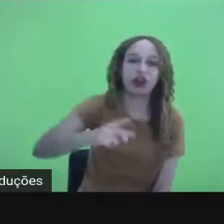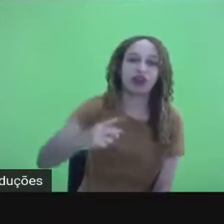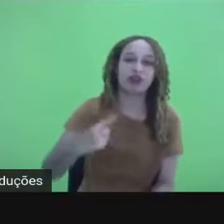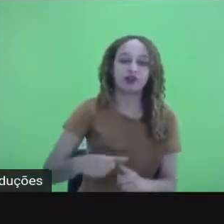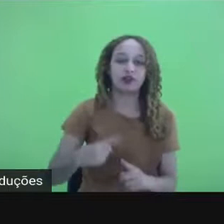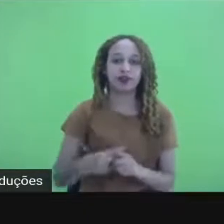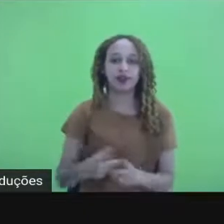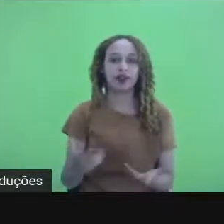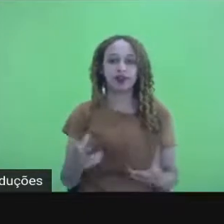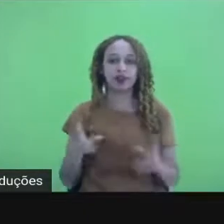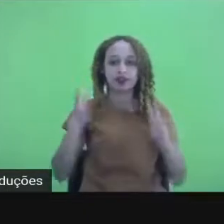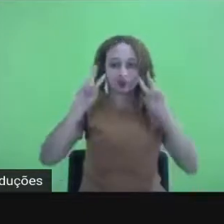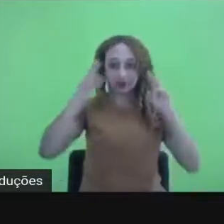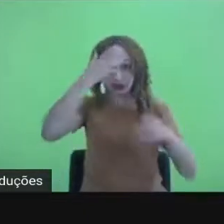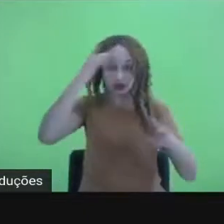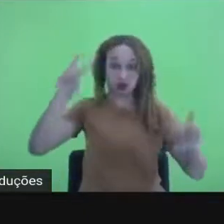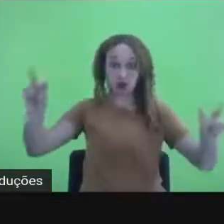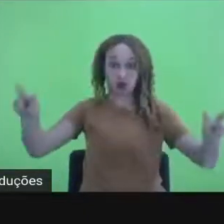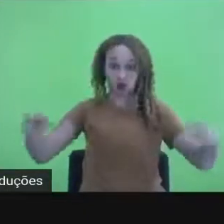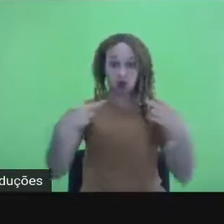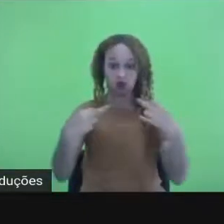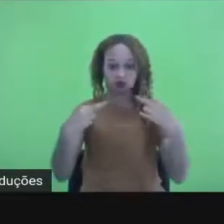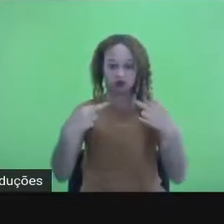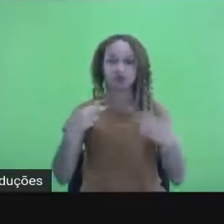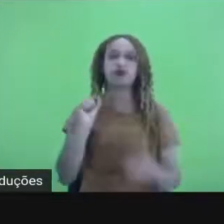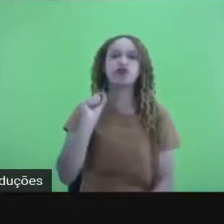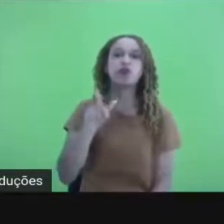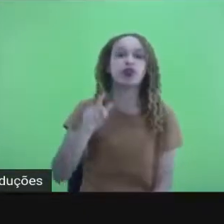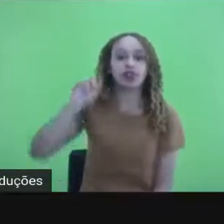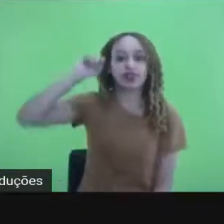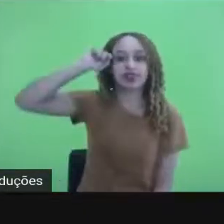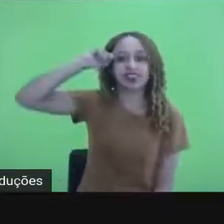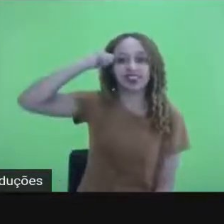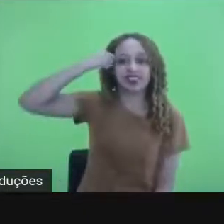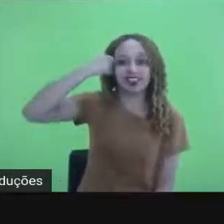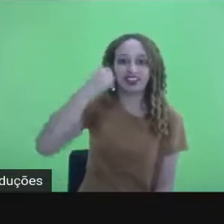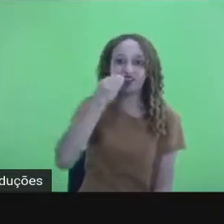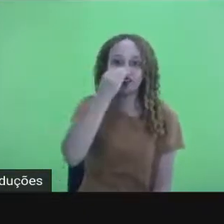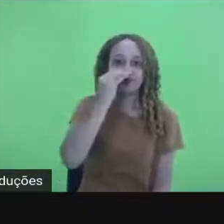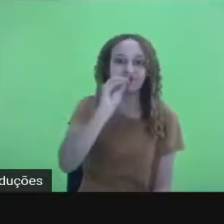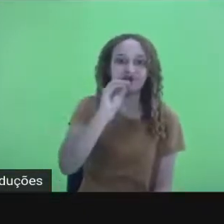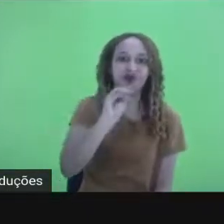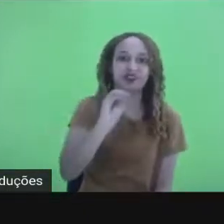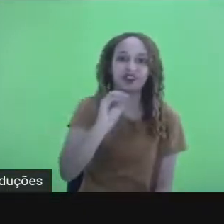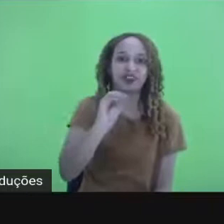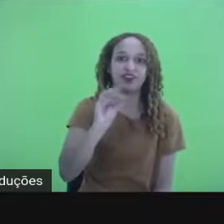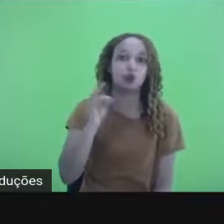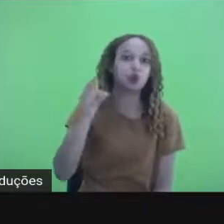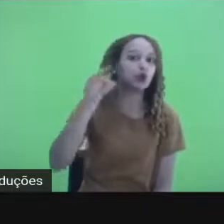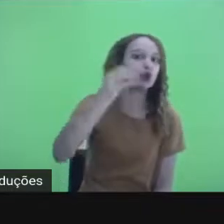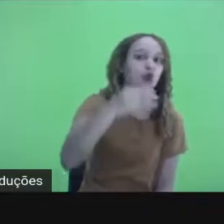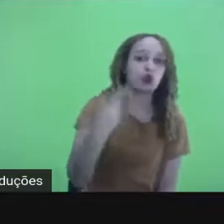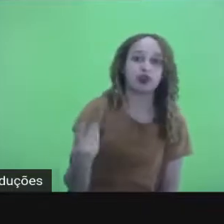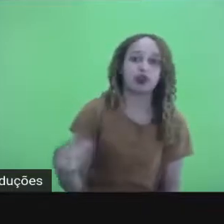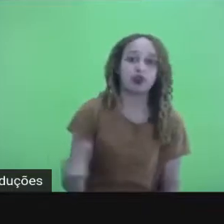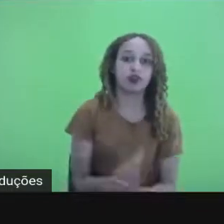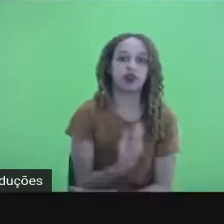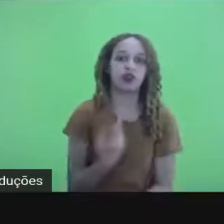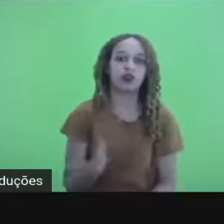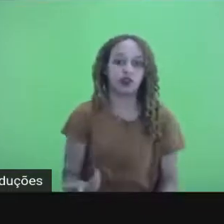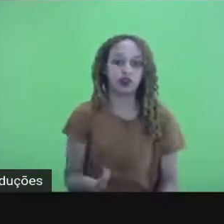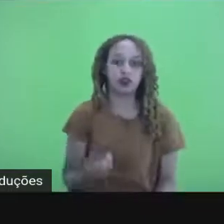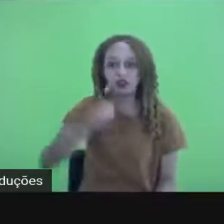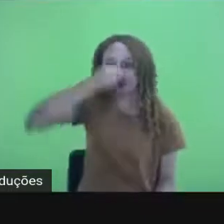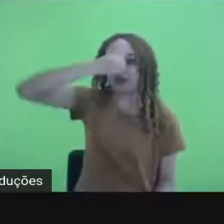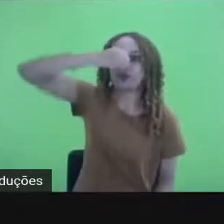social as consequências da irresponsabilidade do pós-abolição. Né? Então, a gente tem